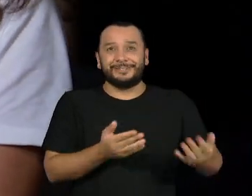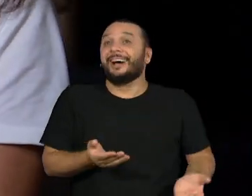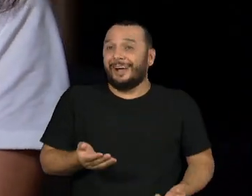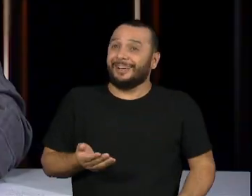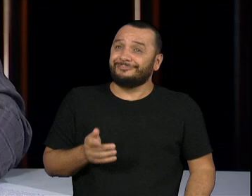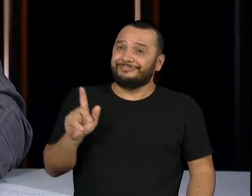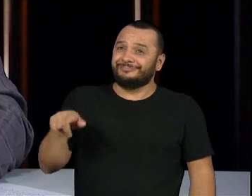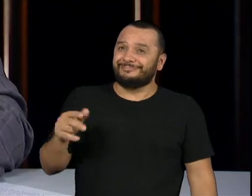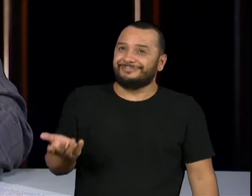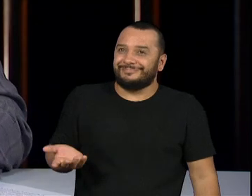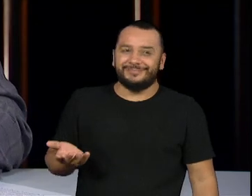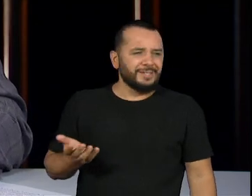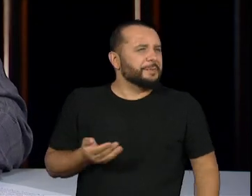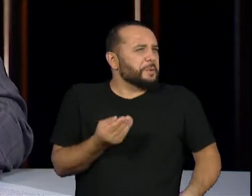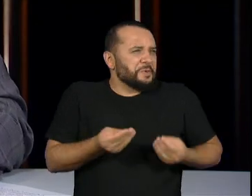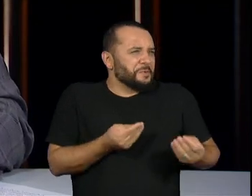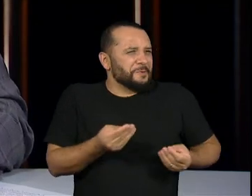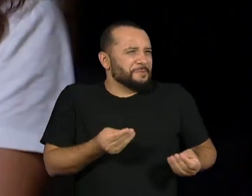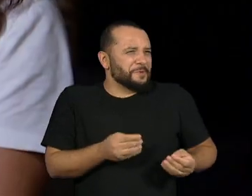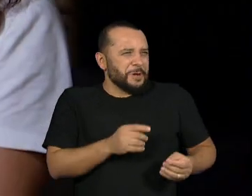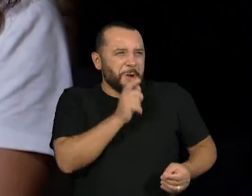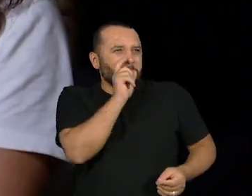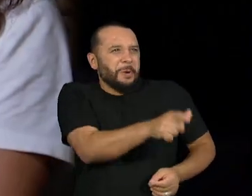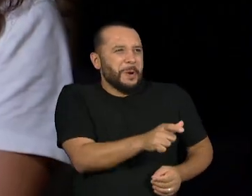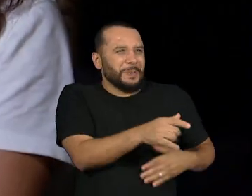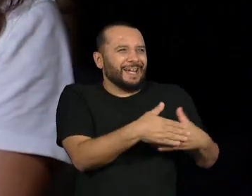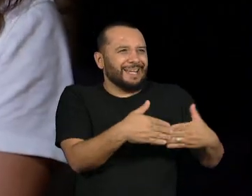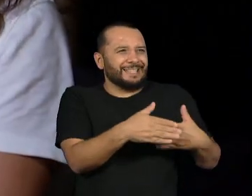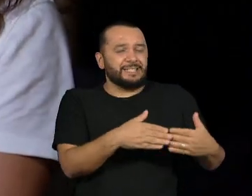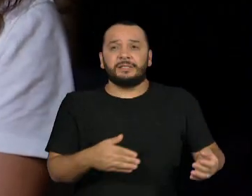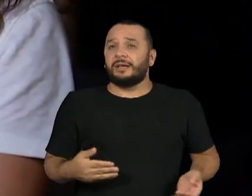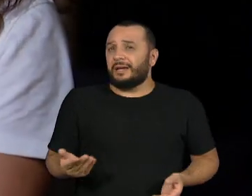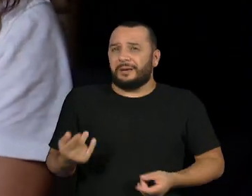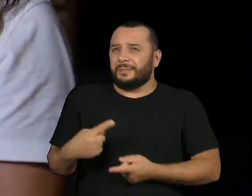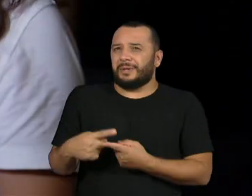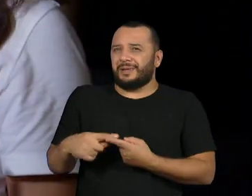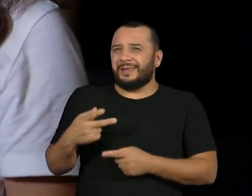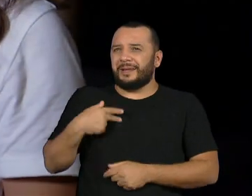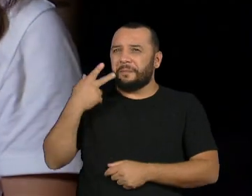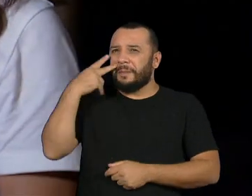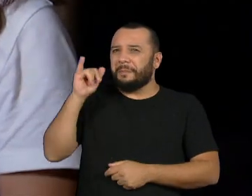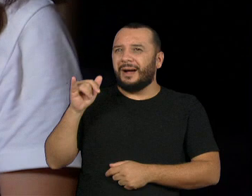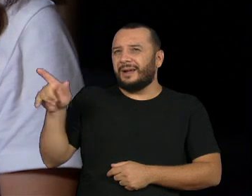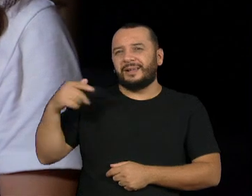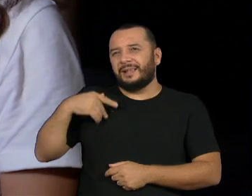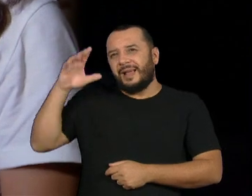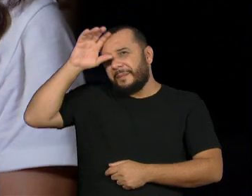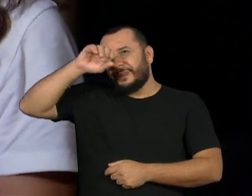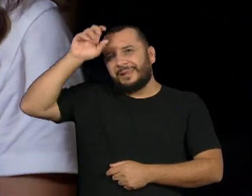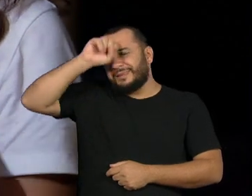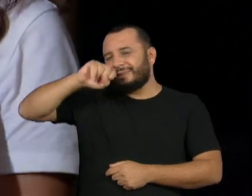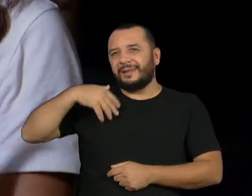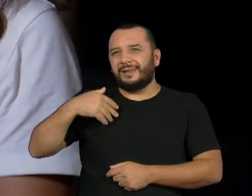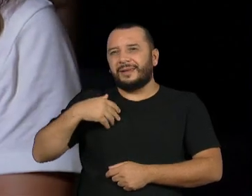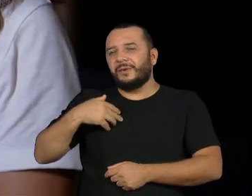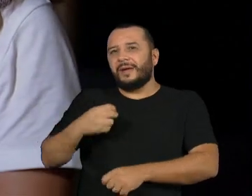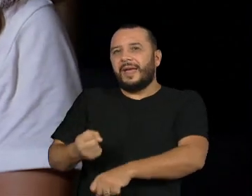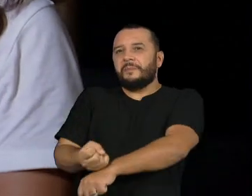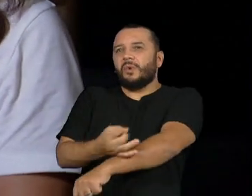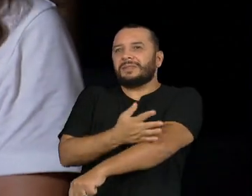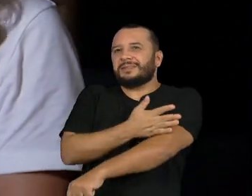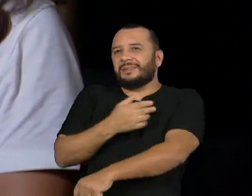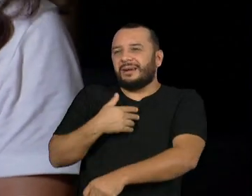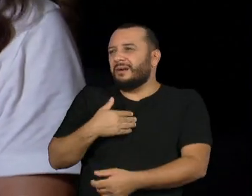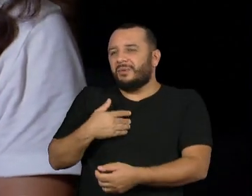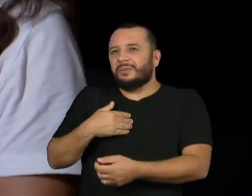Mas que forma de carinho é essa? Meu pai, ele não aprendeu a lidar com as emoções, assim, nem a manifestá-las. Ele não